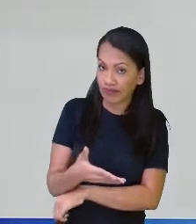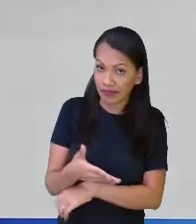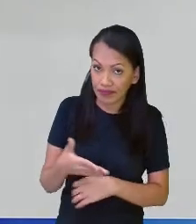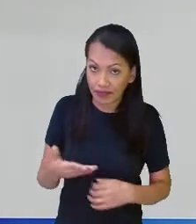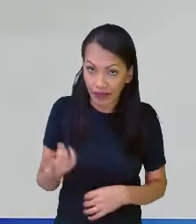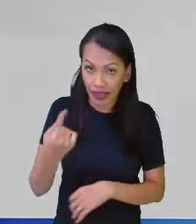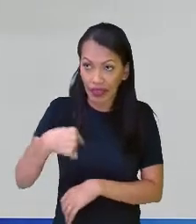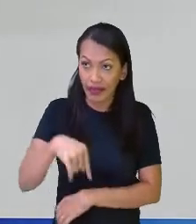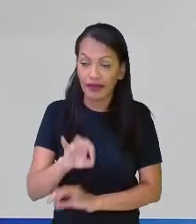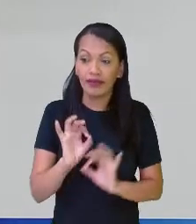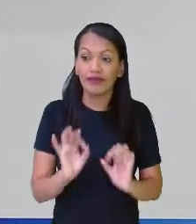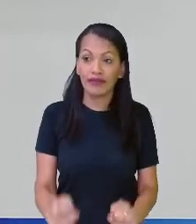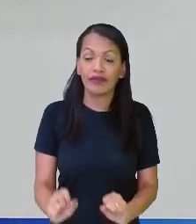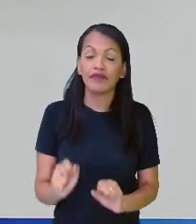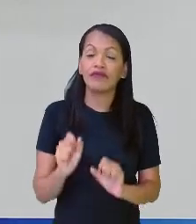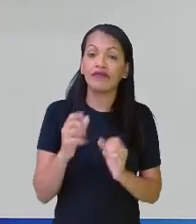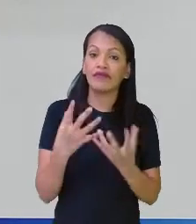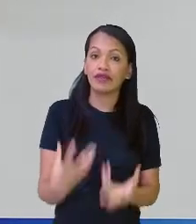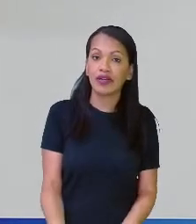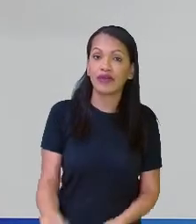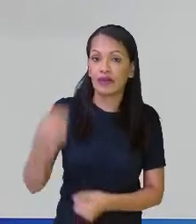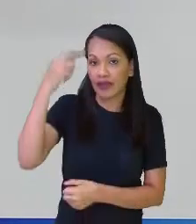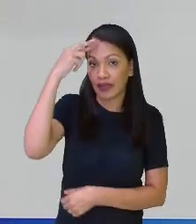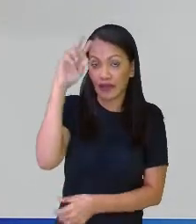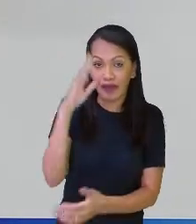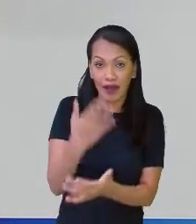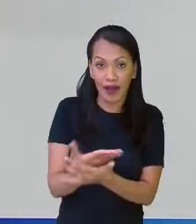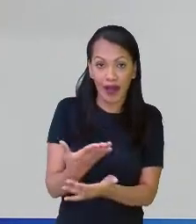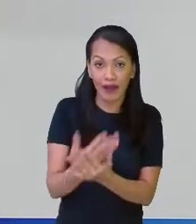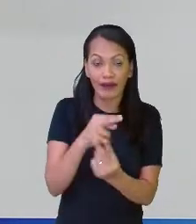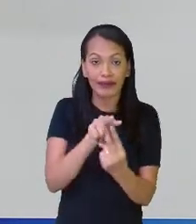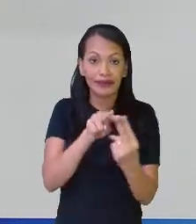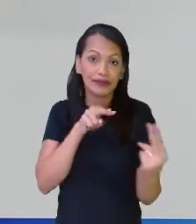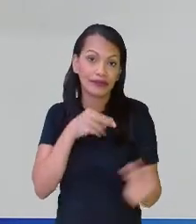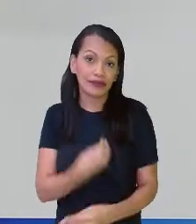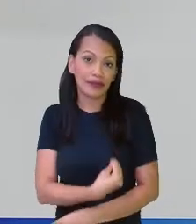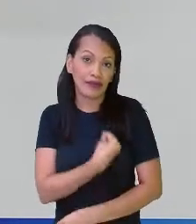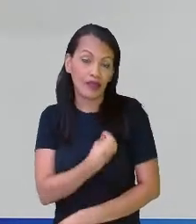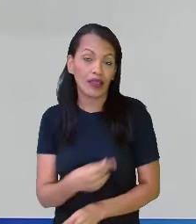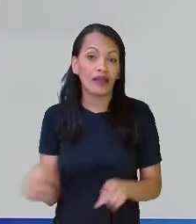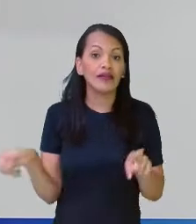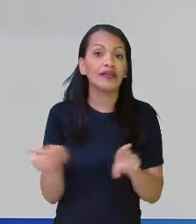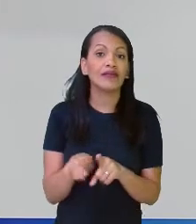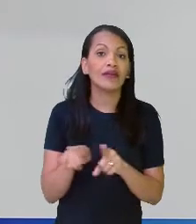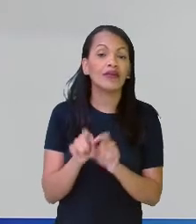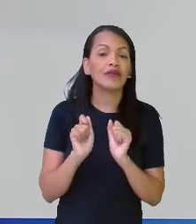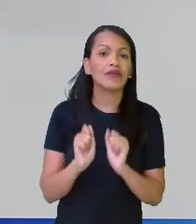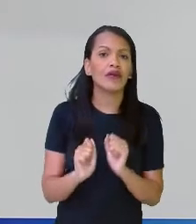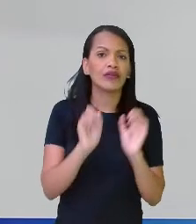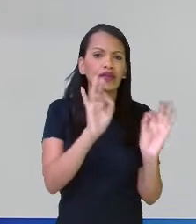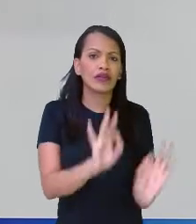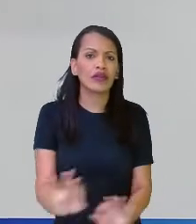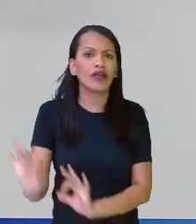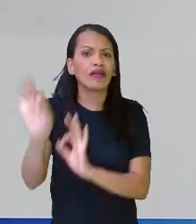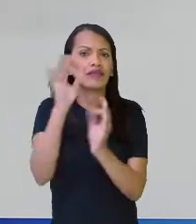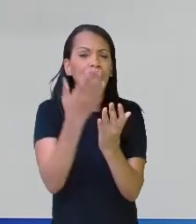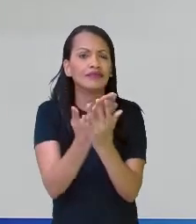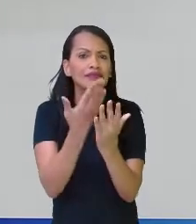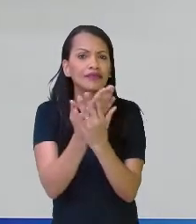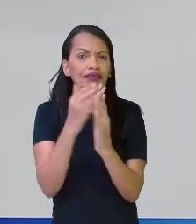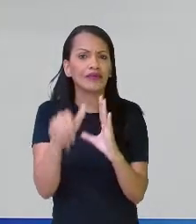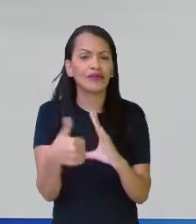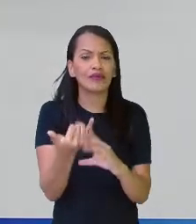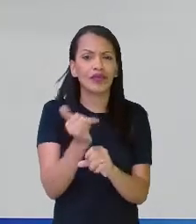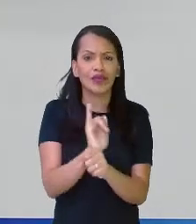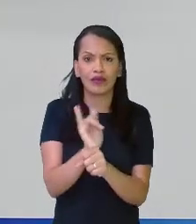E olha só, vamos lembrar aqui que a nossa aula, a gente está aqui no ao vivo, mas também onde é que a gente pode assistir essa aula? Olha, no canal